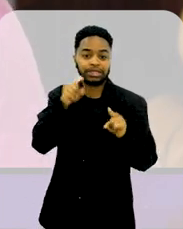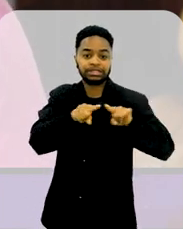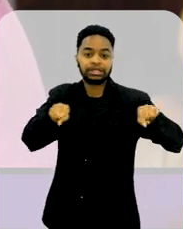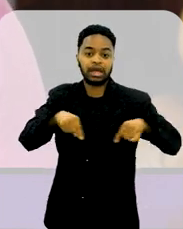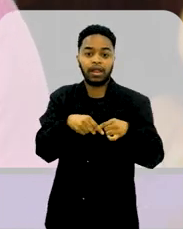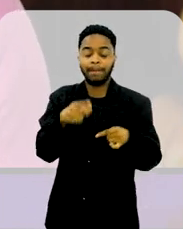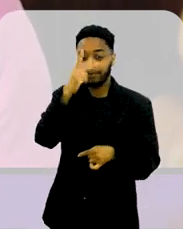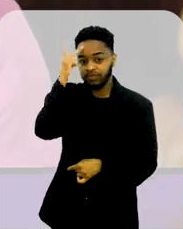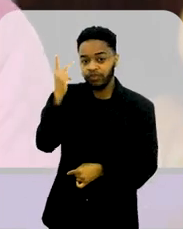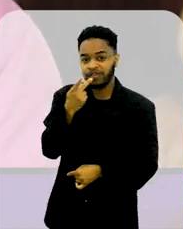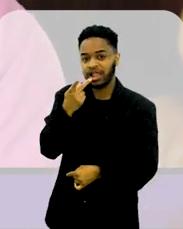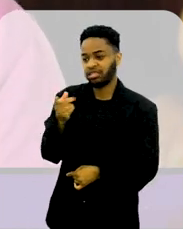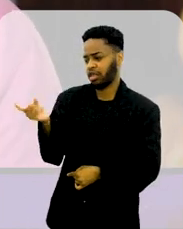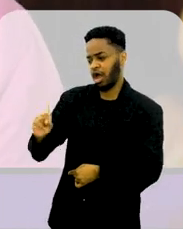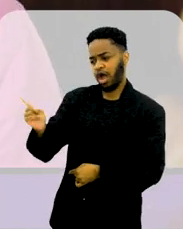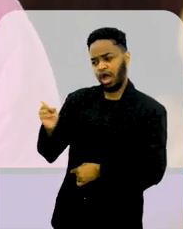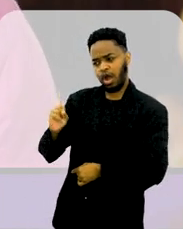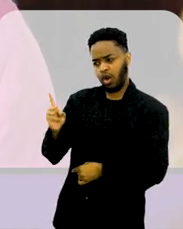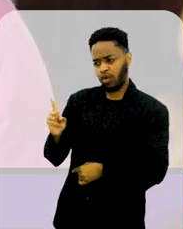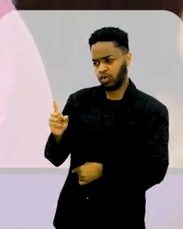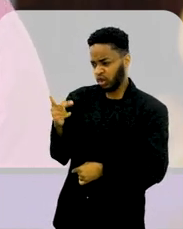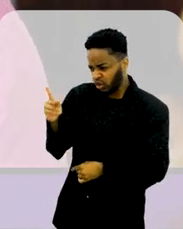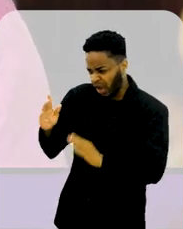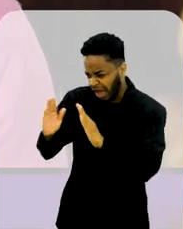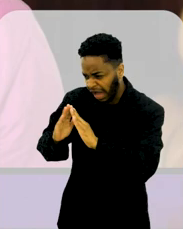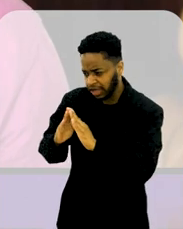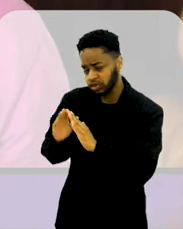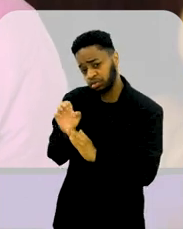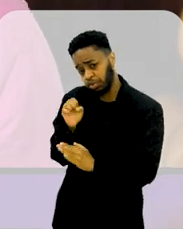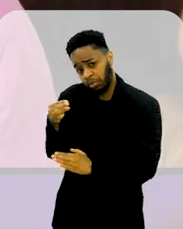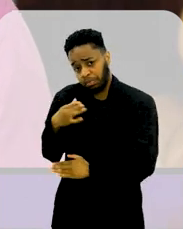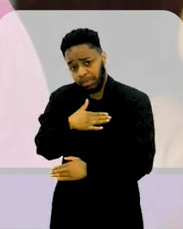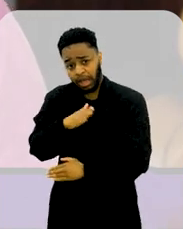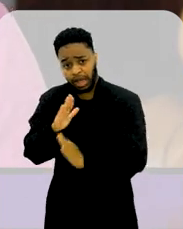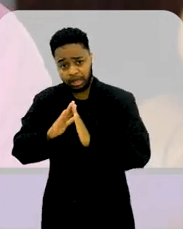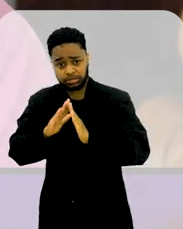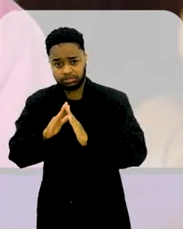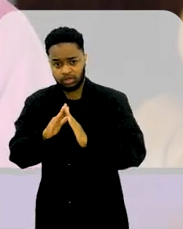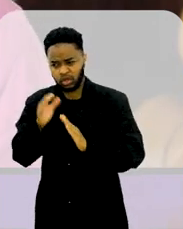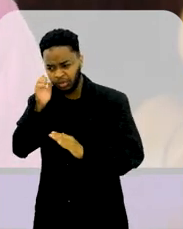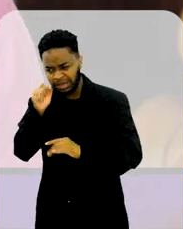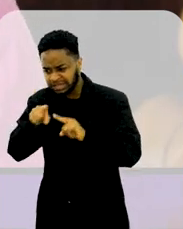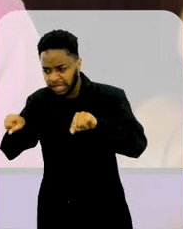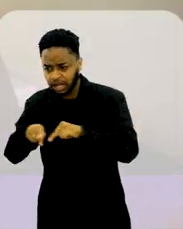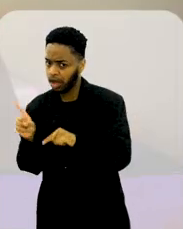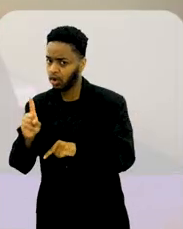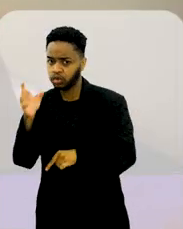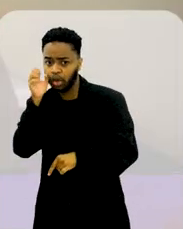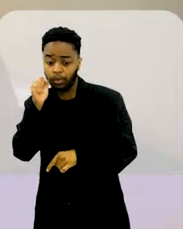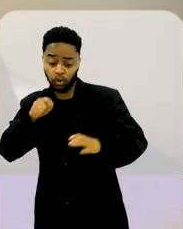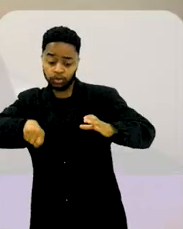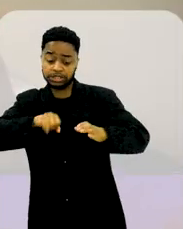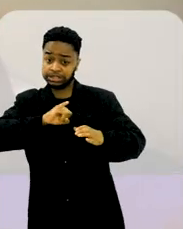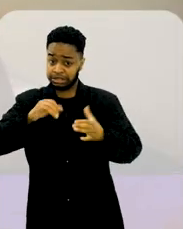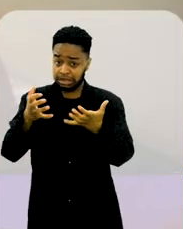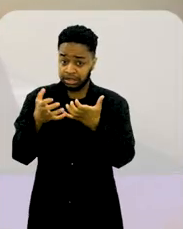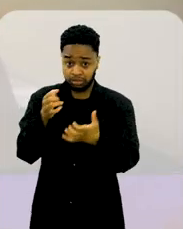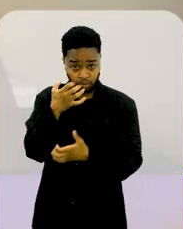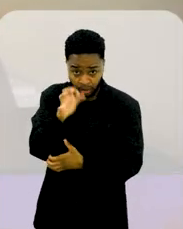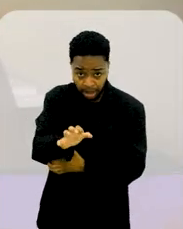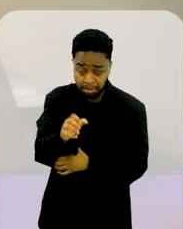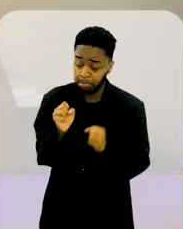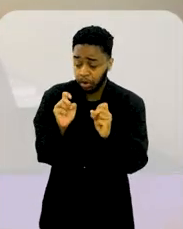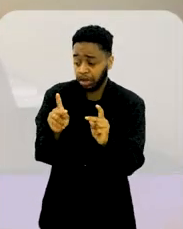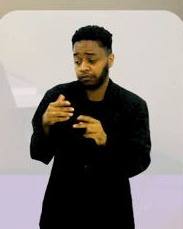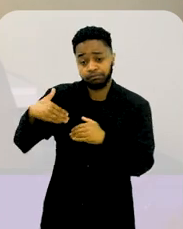hoje eu vou dormir na sala aí o cara chega para você e para mim e diz assim na tua casa ou na minha não hoje você não vai dormir na sala você vai dormir na cozinha Se quiser